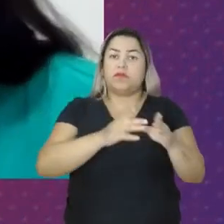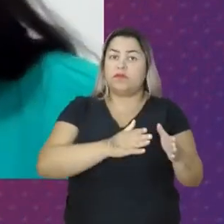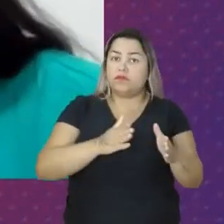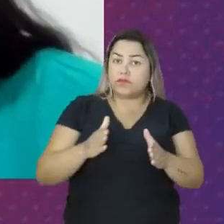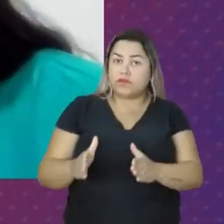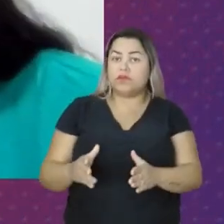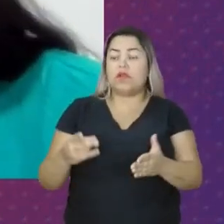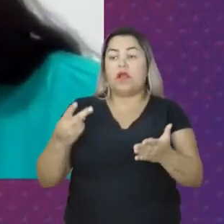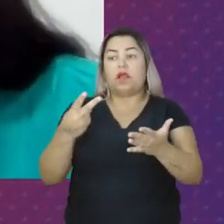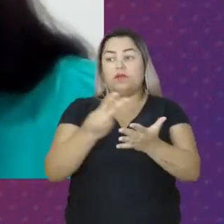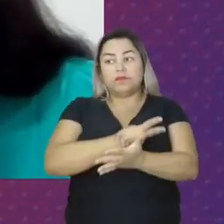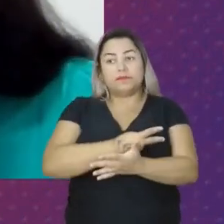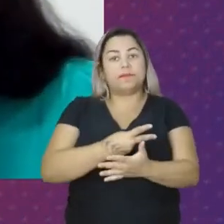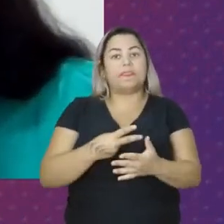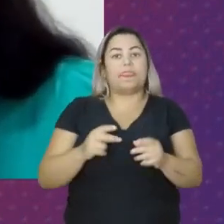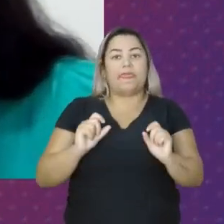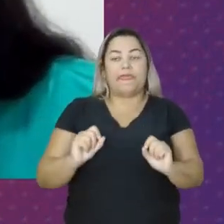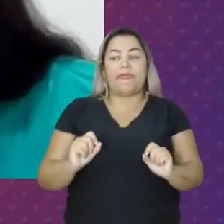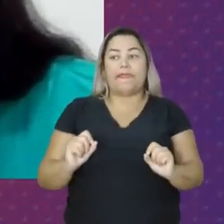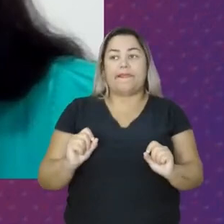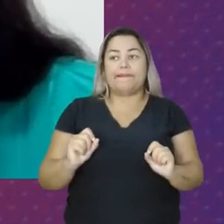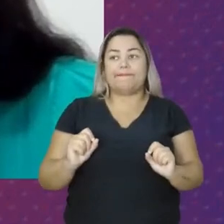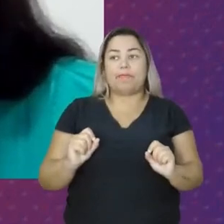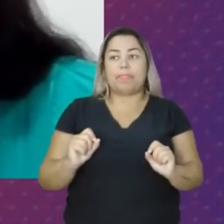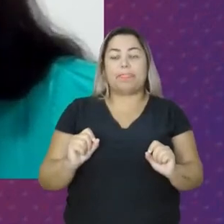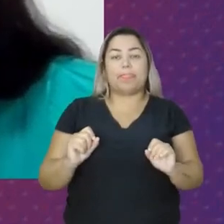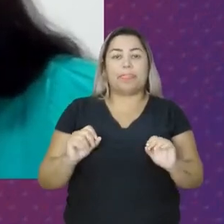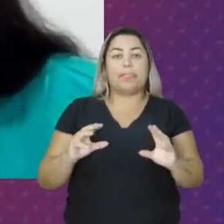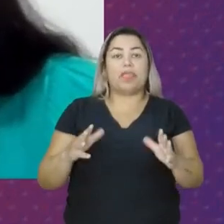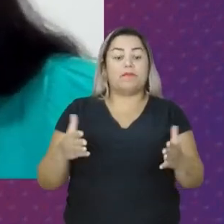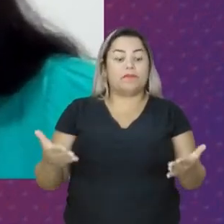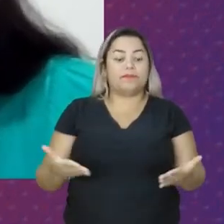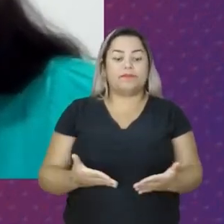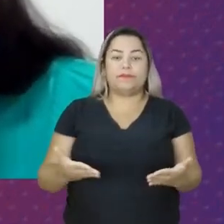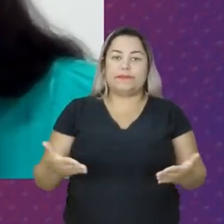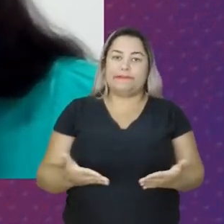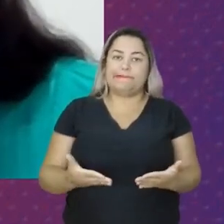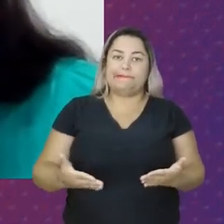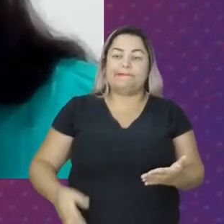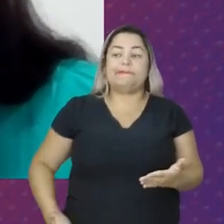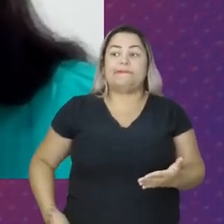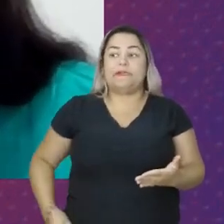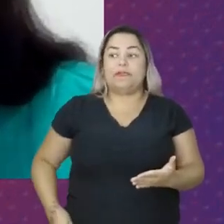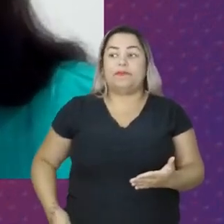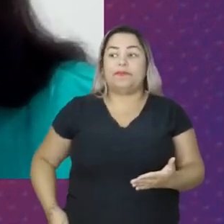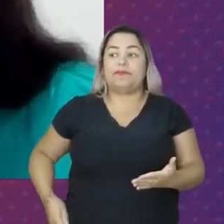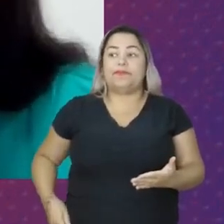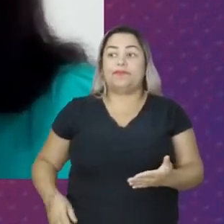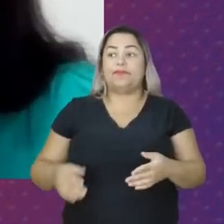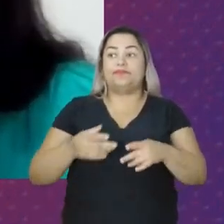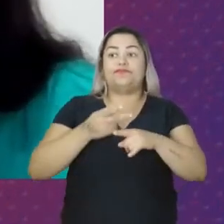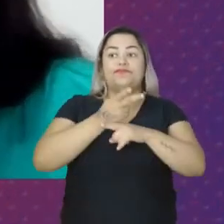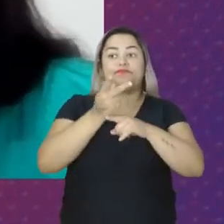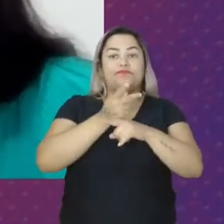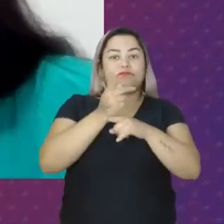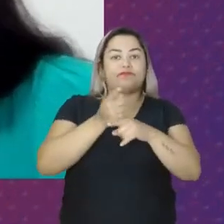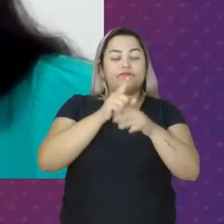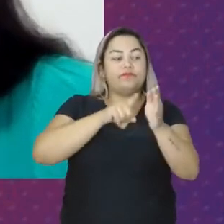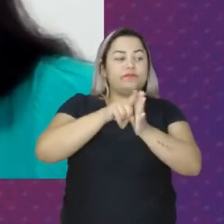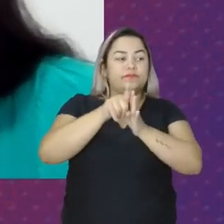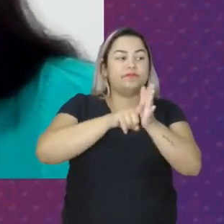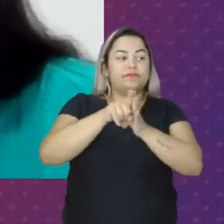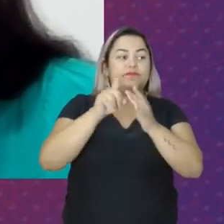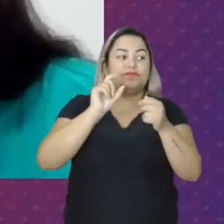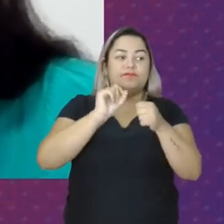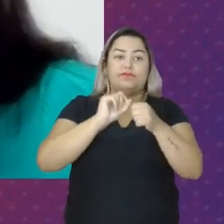ela passou até chegar no formato atual. Então, a gente busca algumas pesquisas que foram